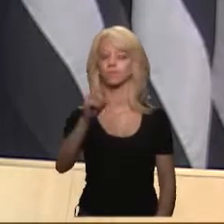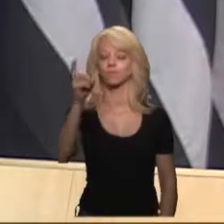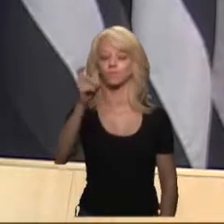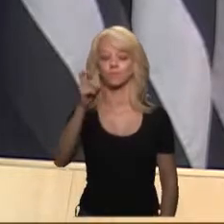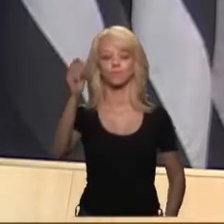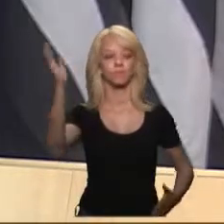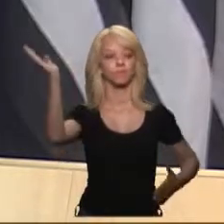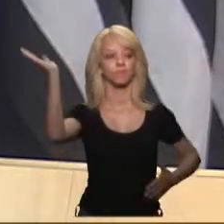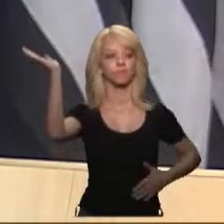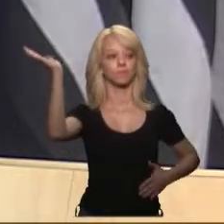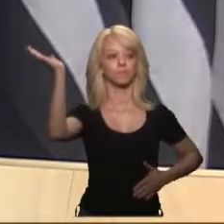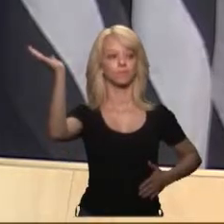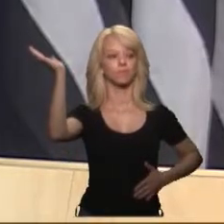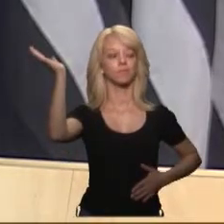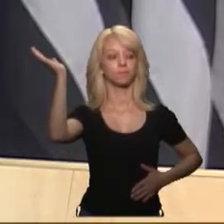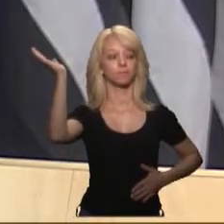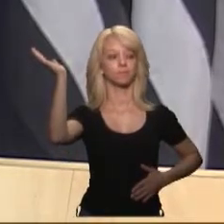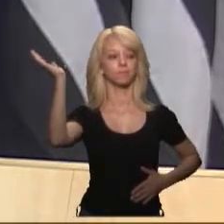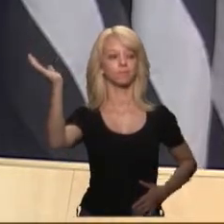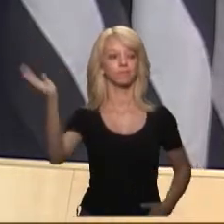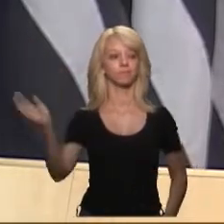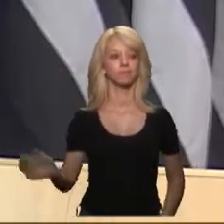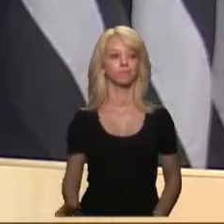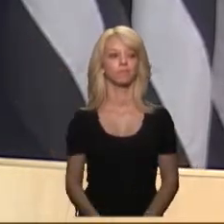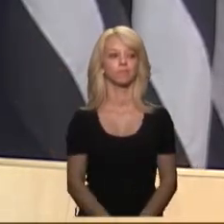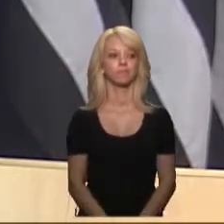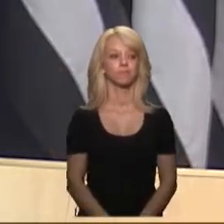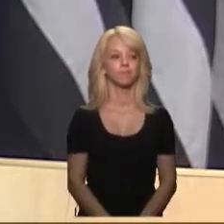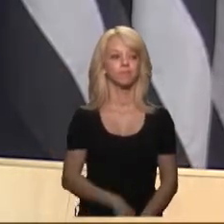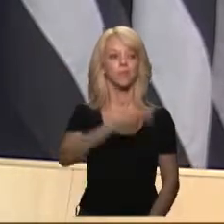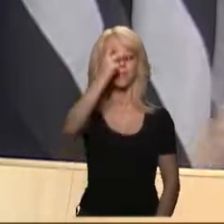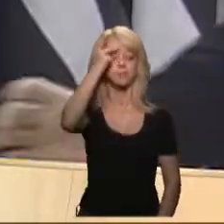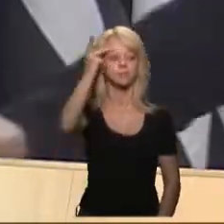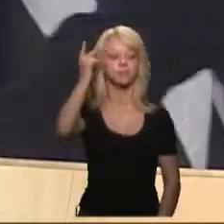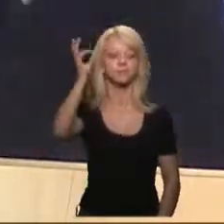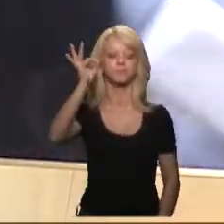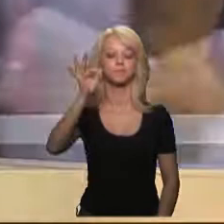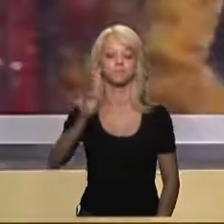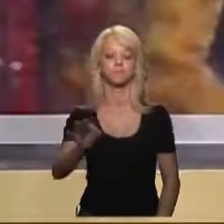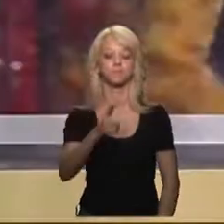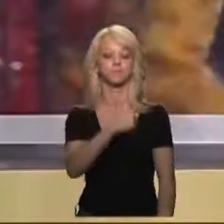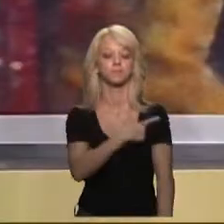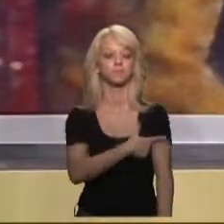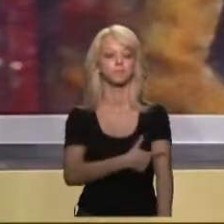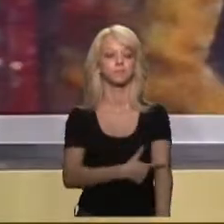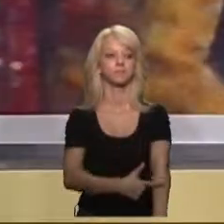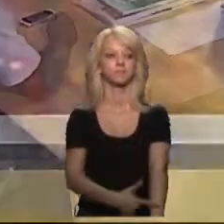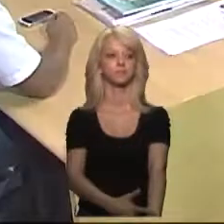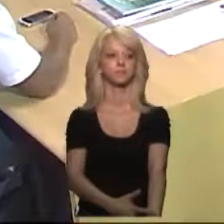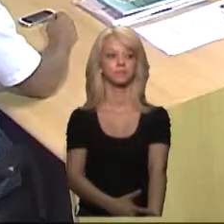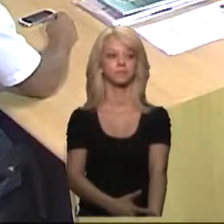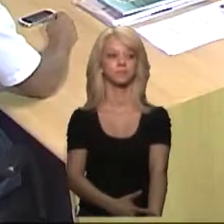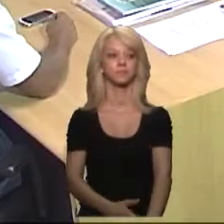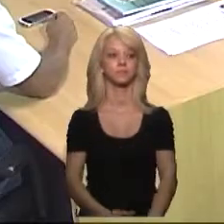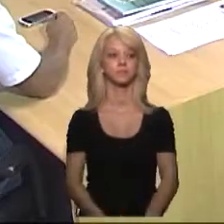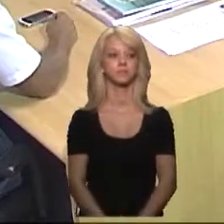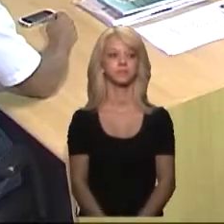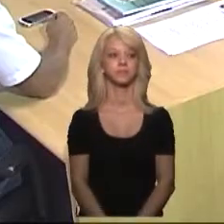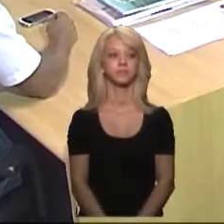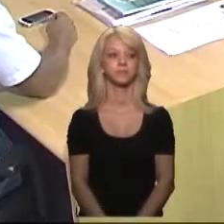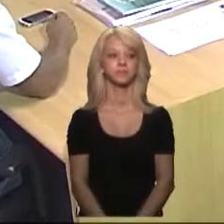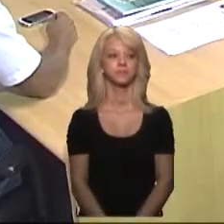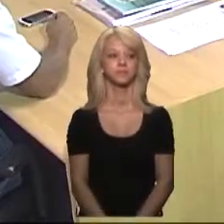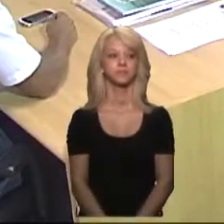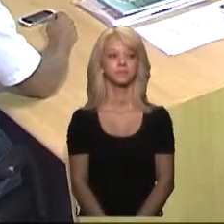desse país que está faltando brilho na cara. Muito obrigado, senhor presidente. Próximo vereador, pastor Nunes. E nós vamos pagar a conta. Vereador,